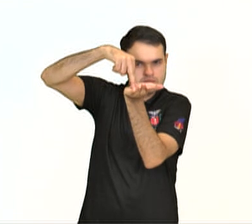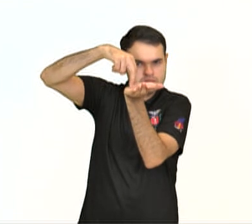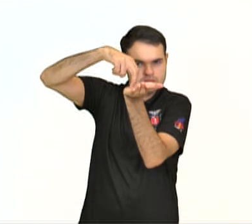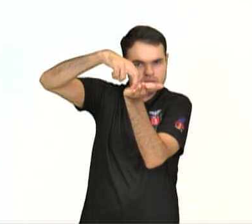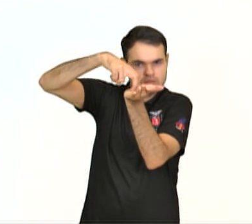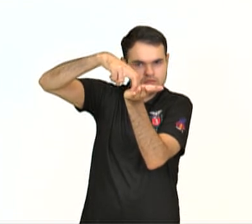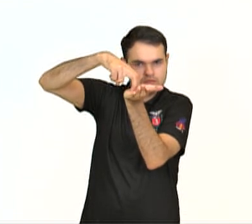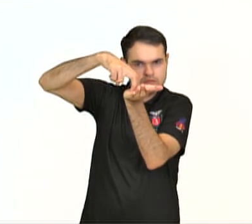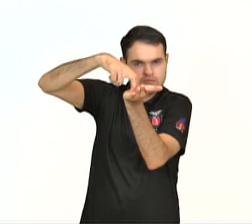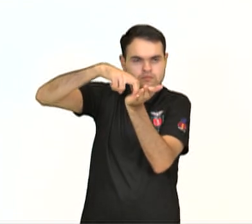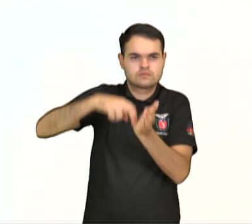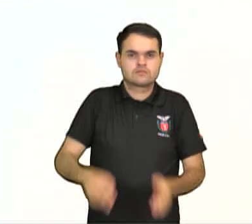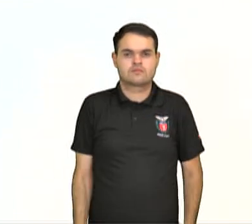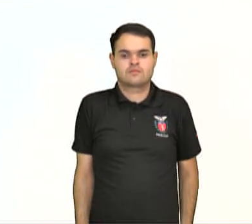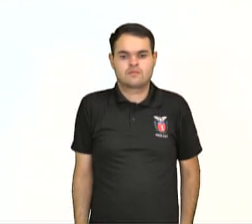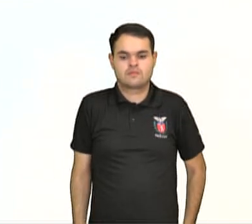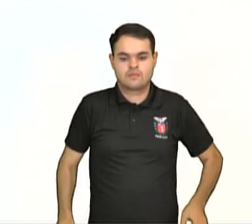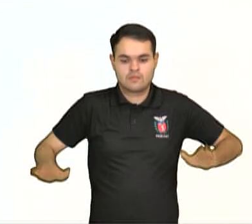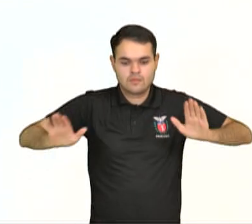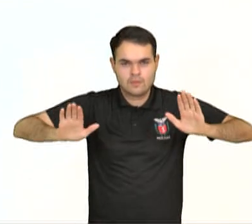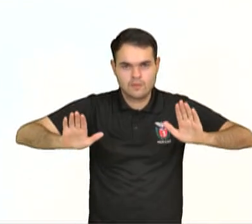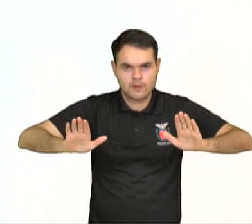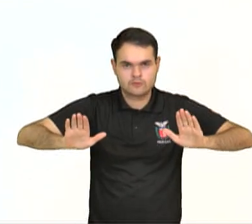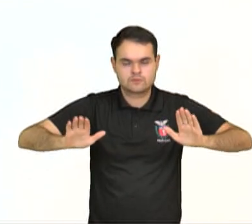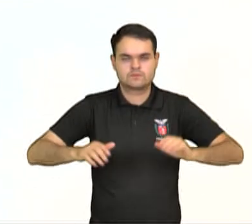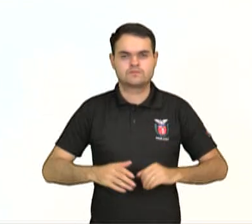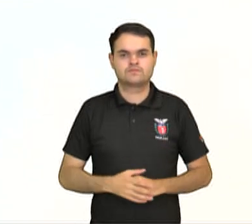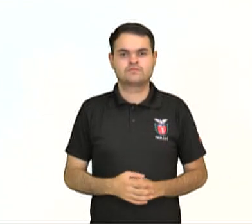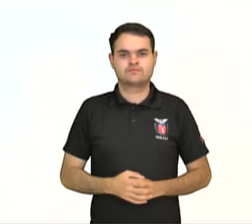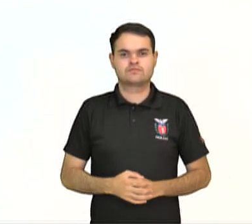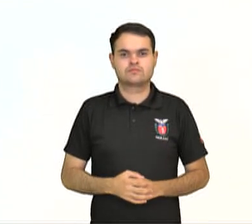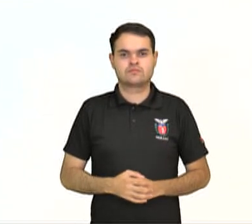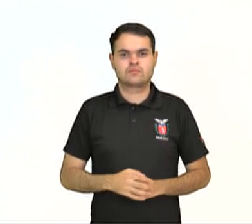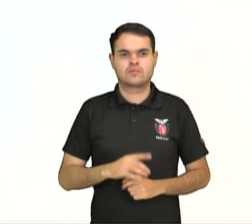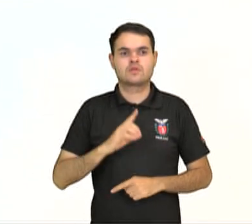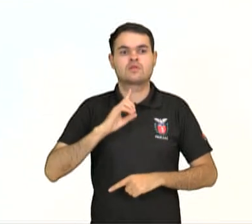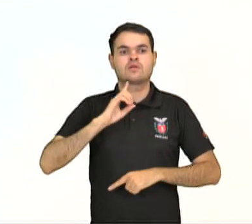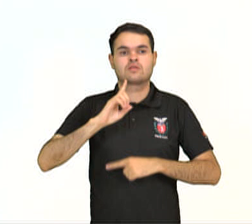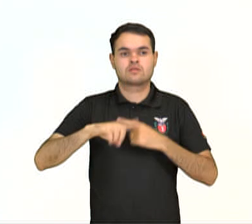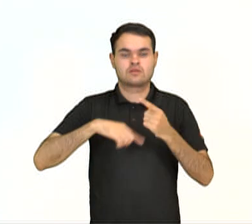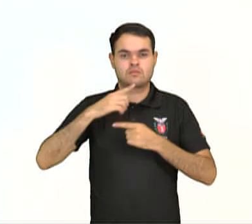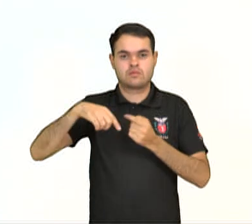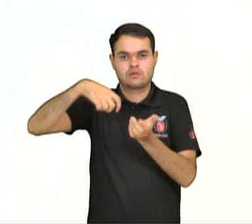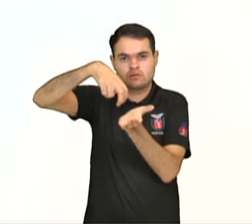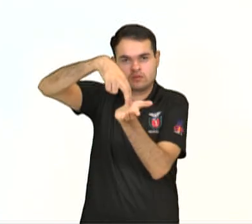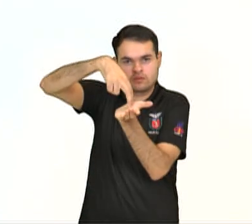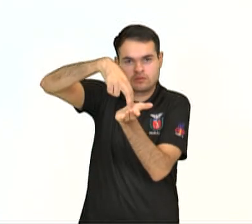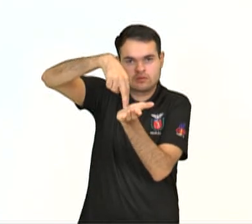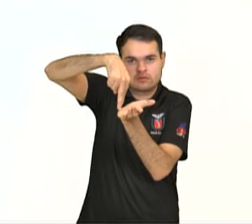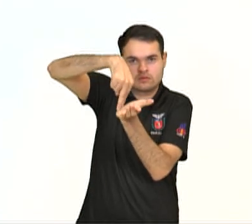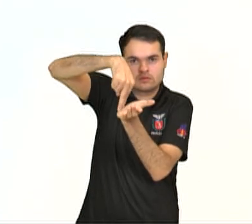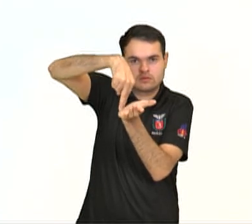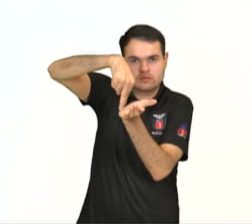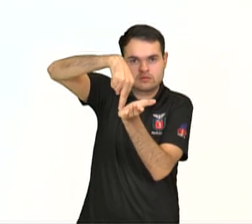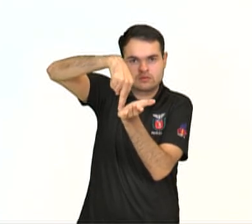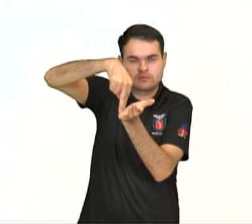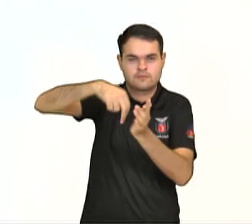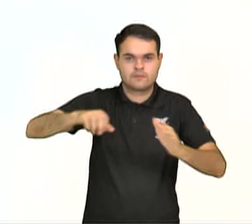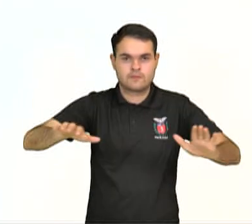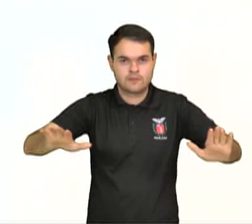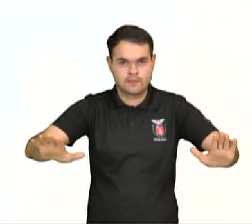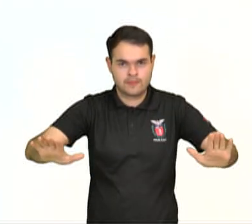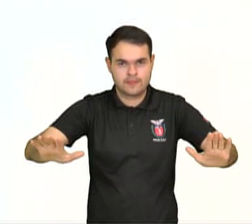agachar, apoia as mãos no chão e depois estende as pernas para trás. Flexiona